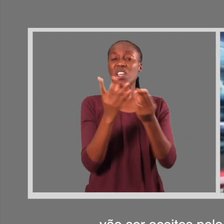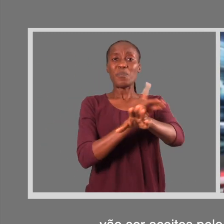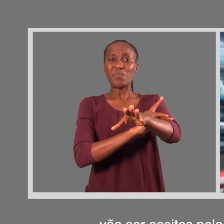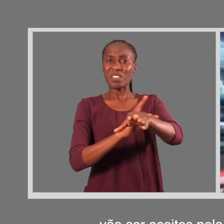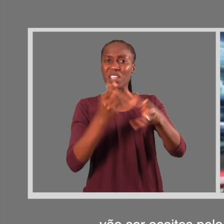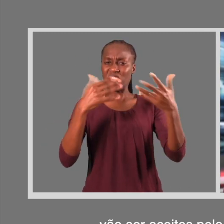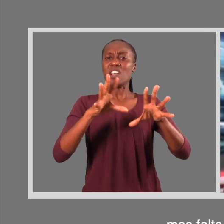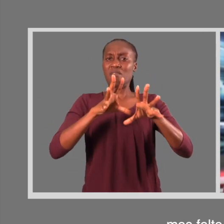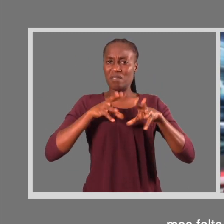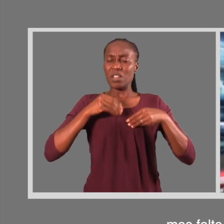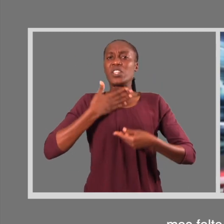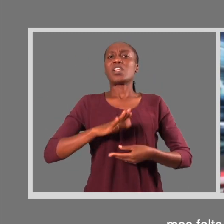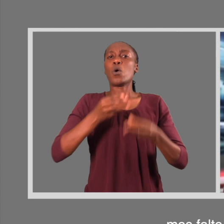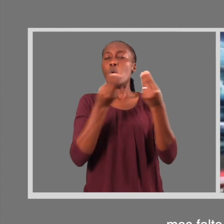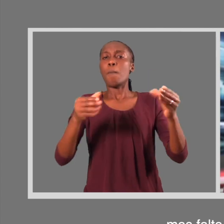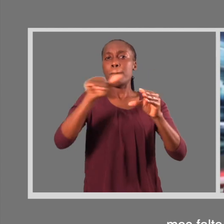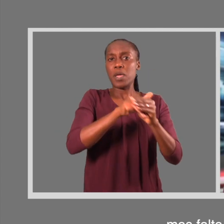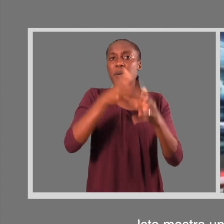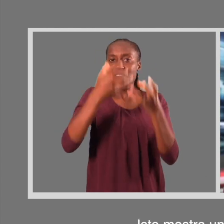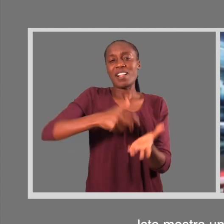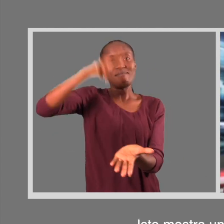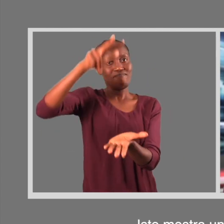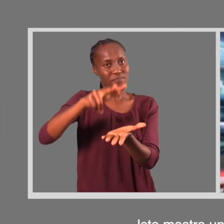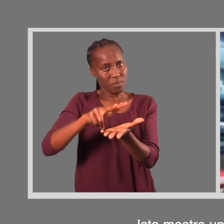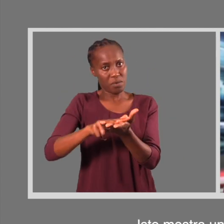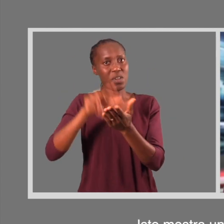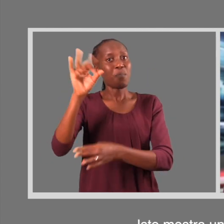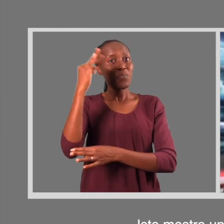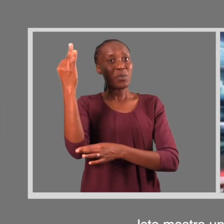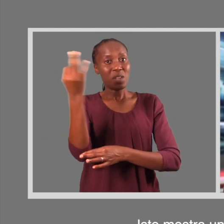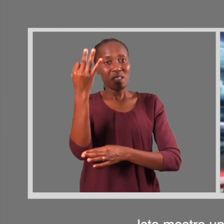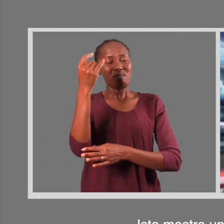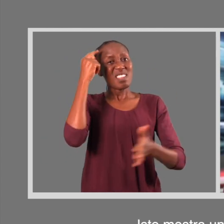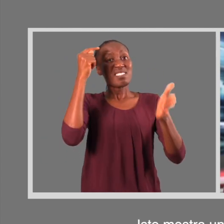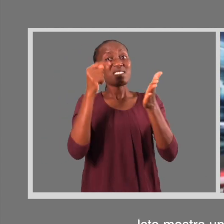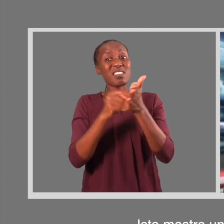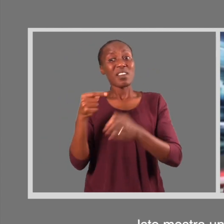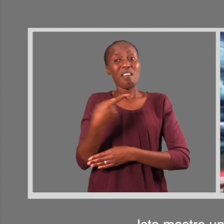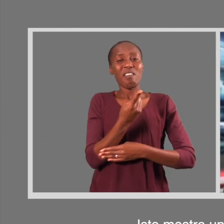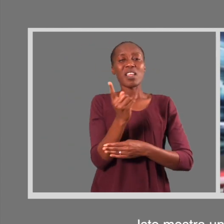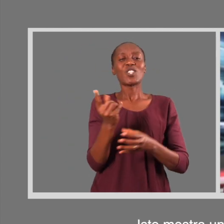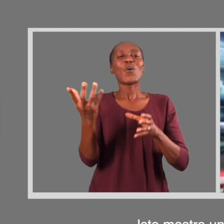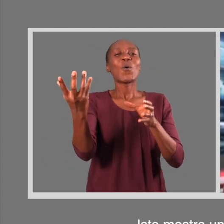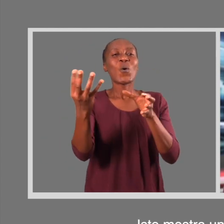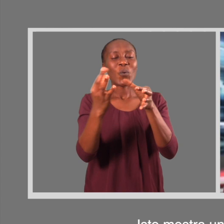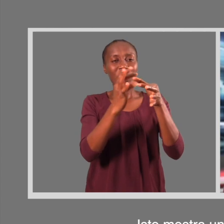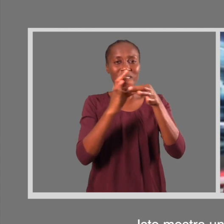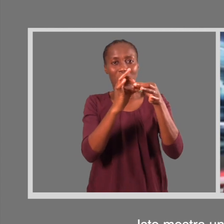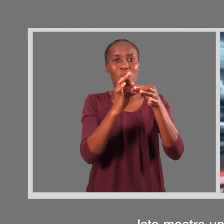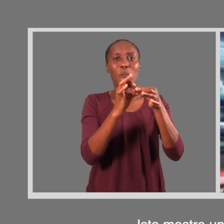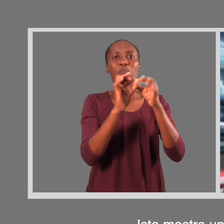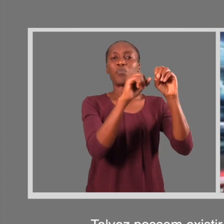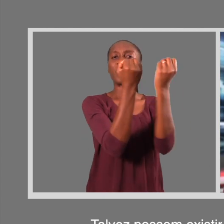aceitamos como membro, mas falta a validação pelo FAMOD. Então, isto mostrou união das próprias